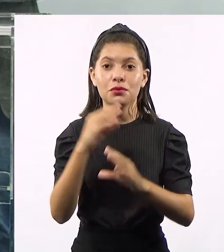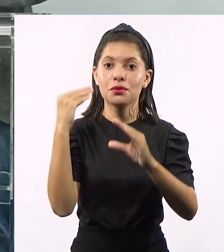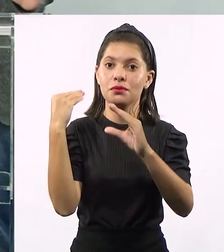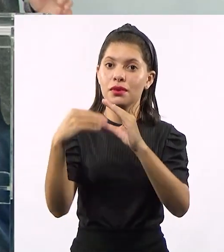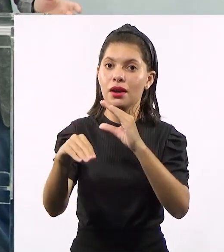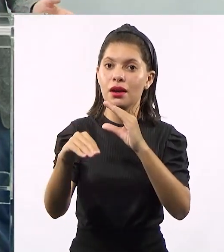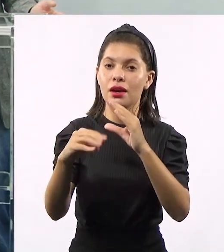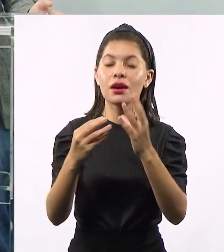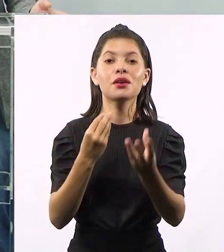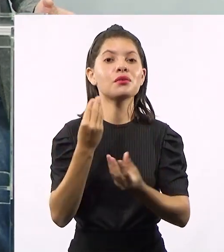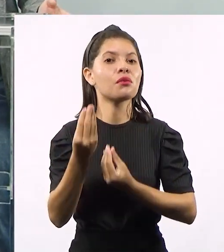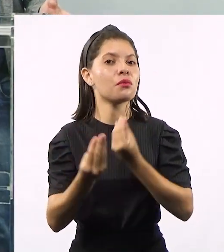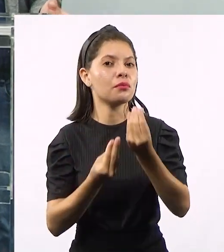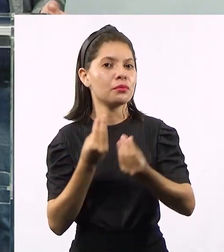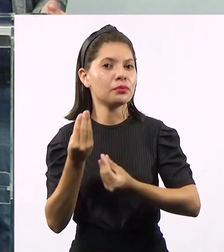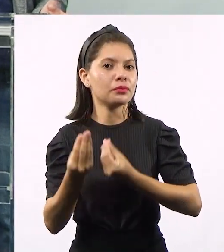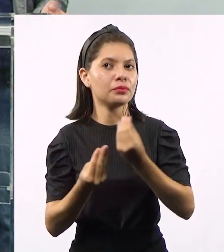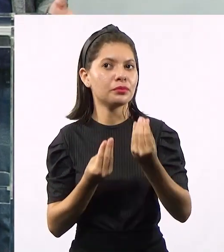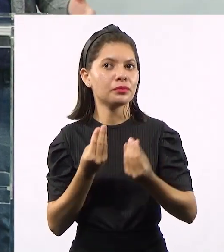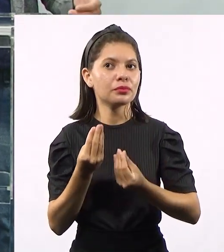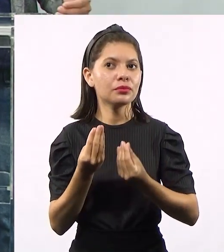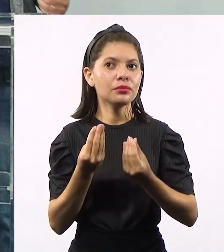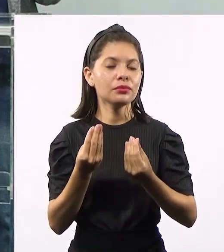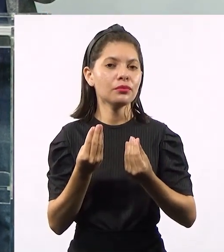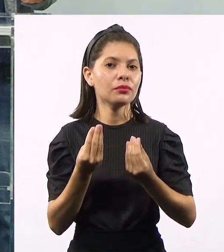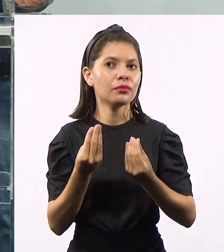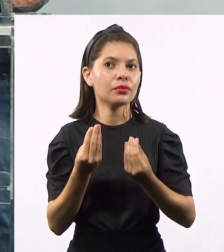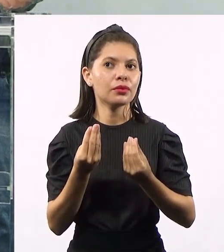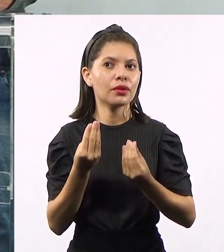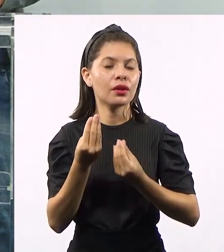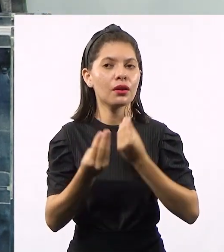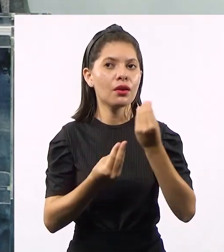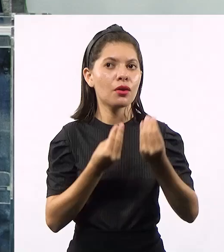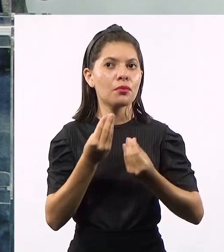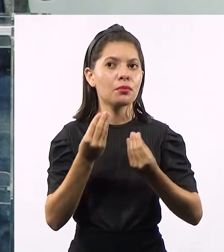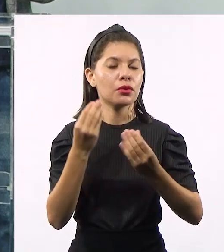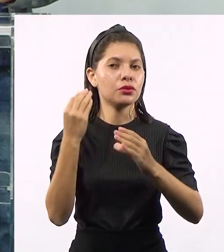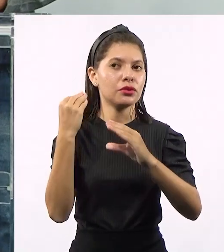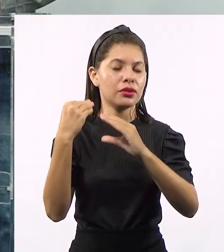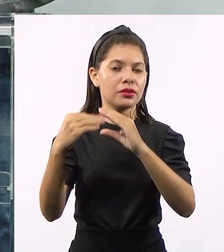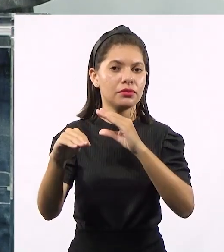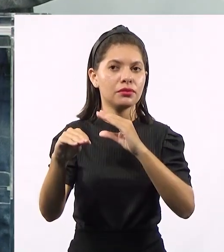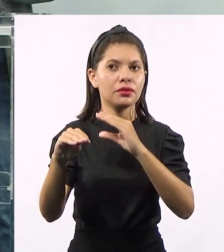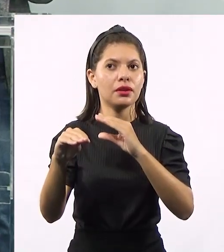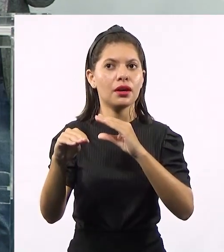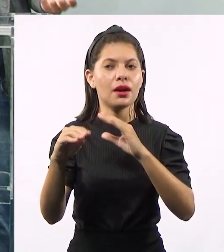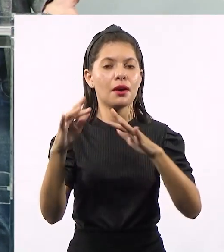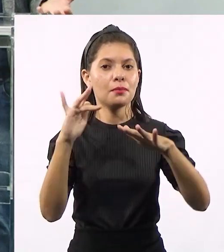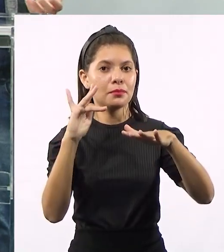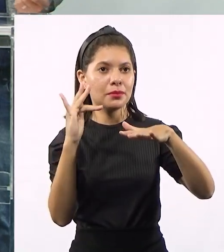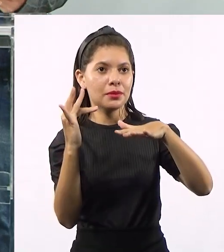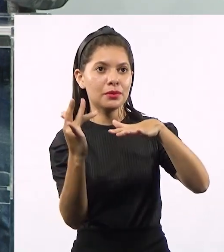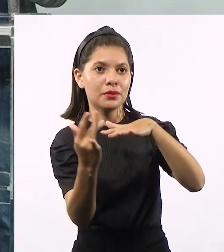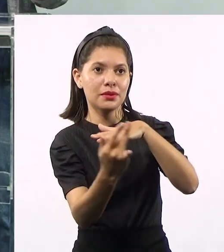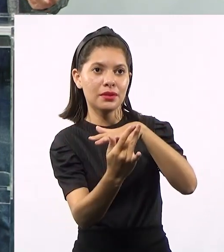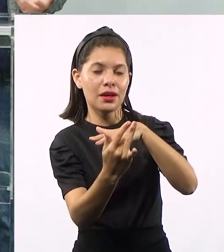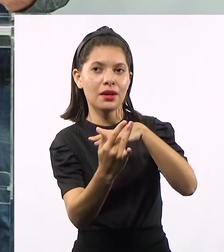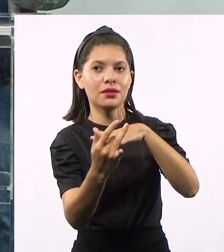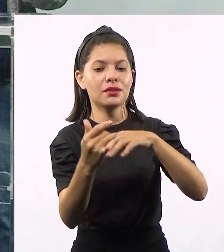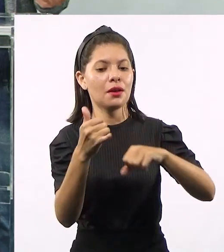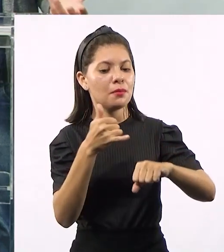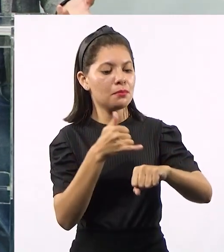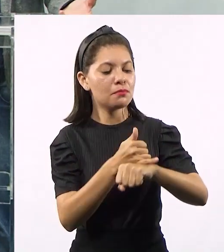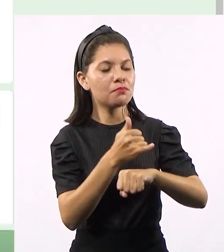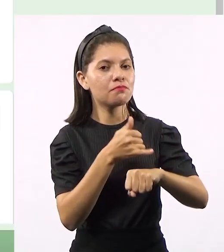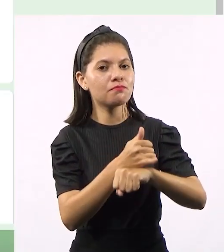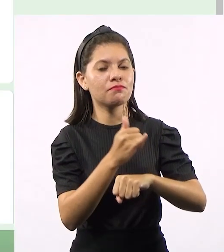Como que eu vou enviar esse e-mail, esse formulário? Eu posso enviar esse formulário por e-mail ou até mesmo pelas redes sociais, pelo WhatsApp ou